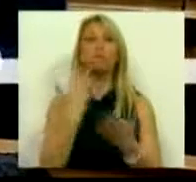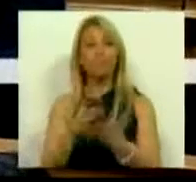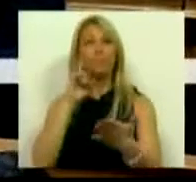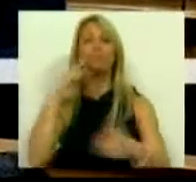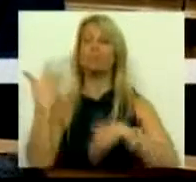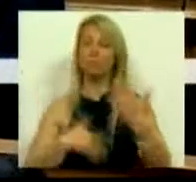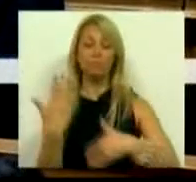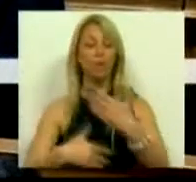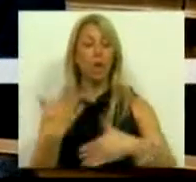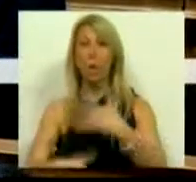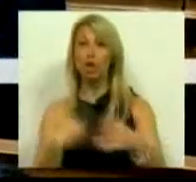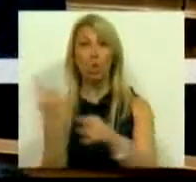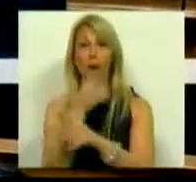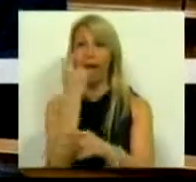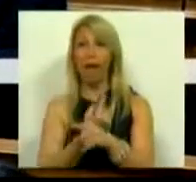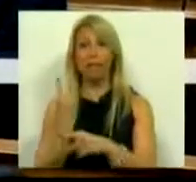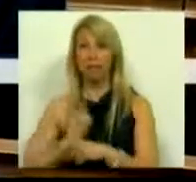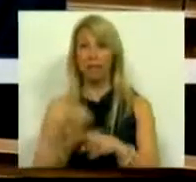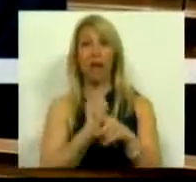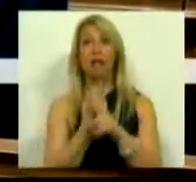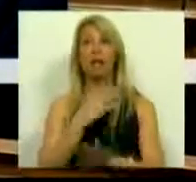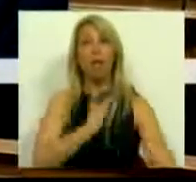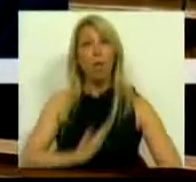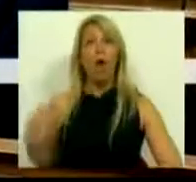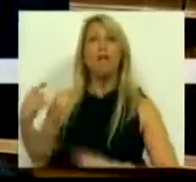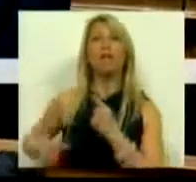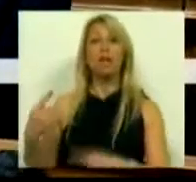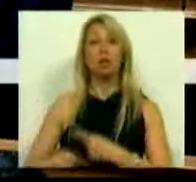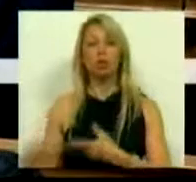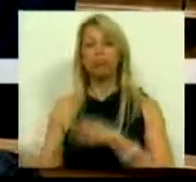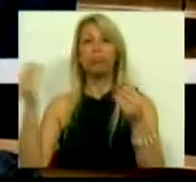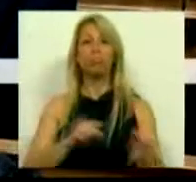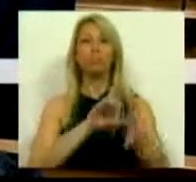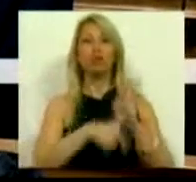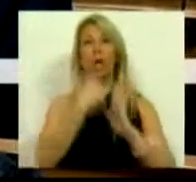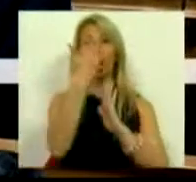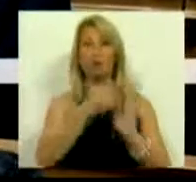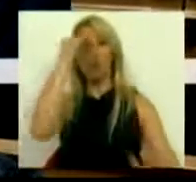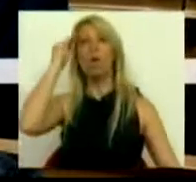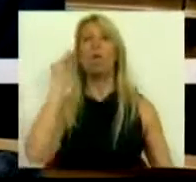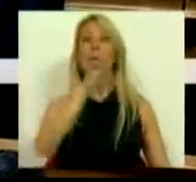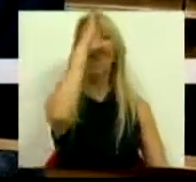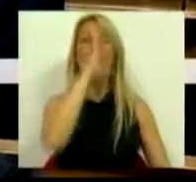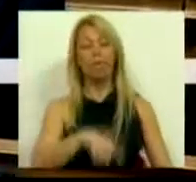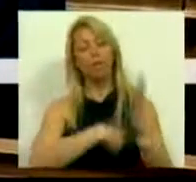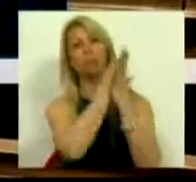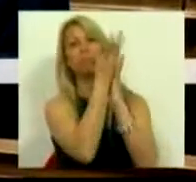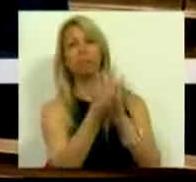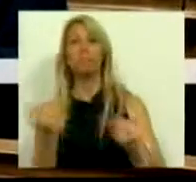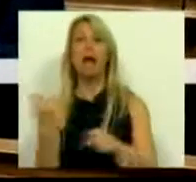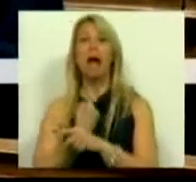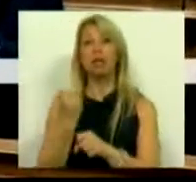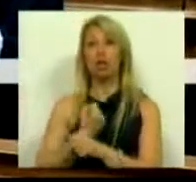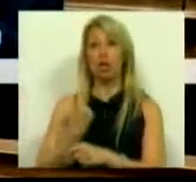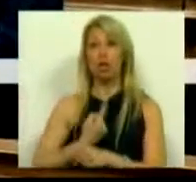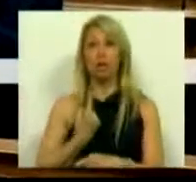desta atividade tradicional que apresentamos um projeto de resolução no qual recomendamos ao Governo um conjunto de ações